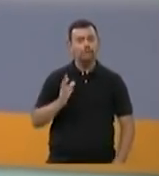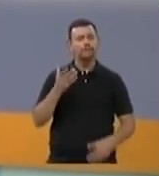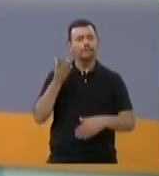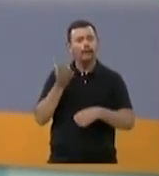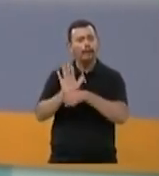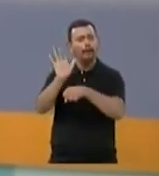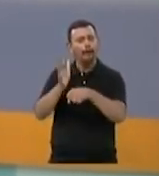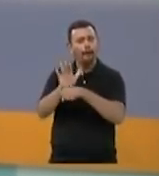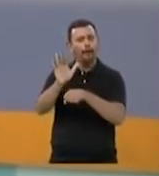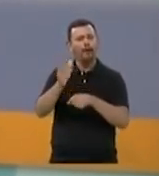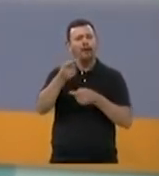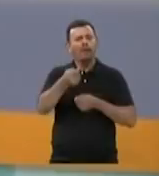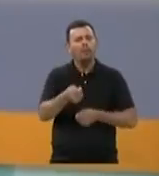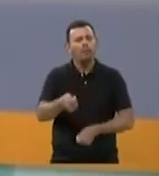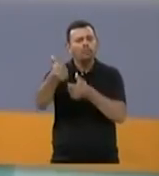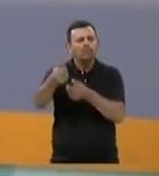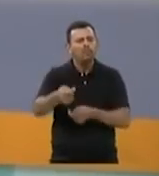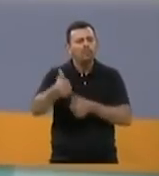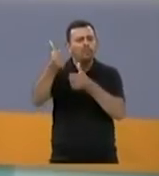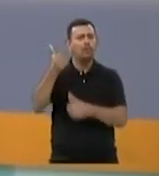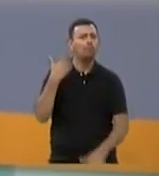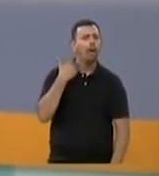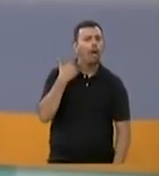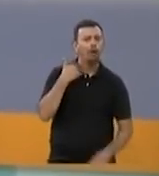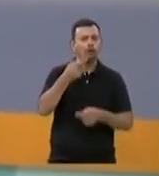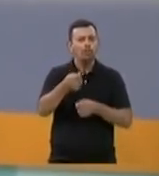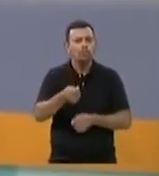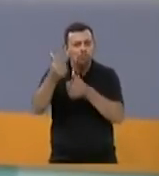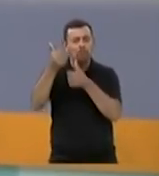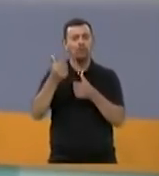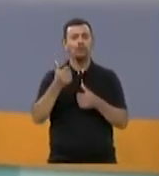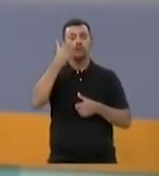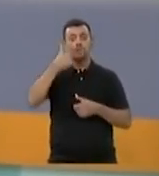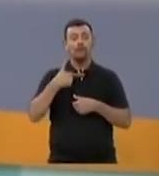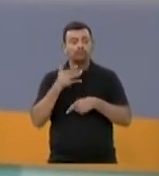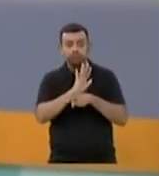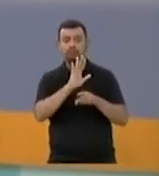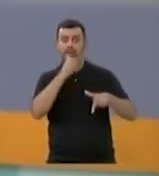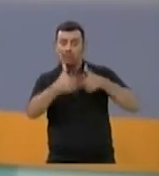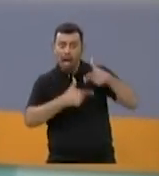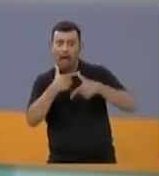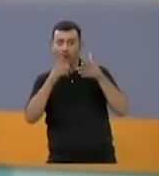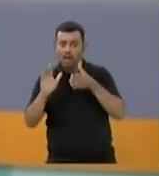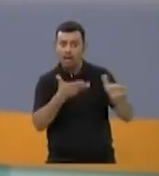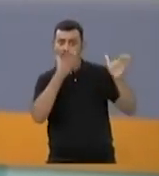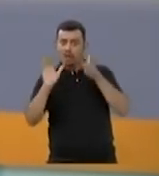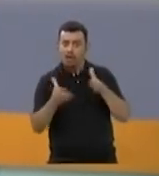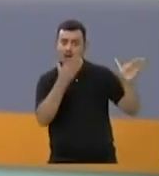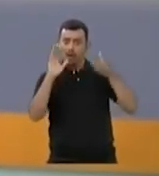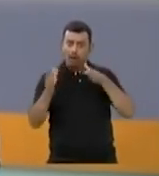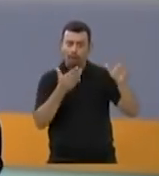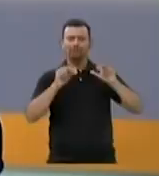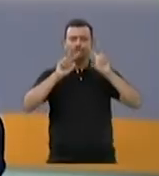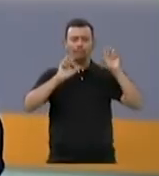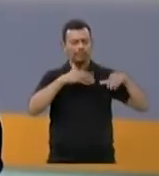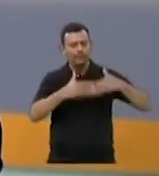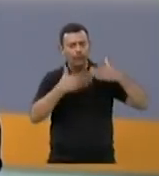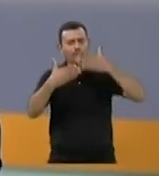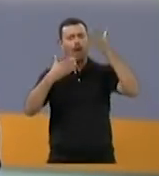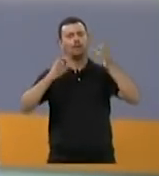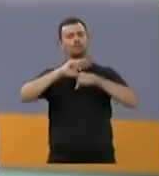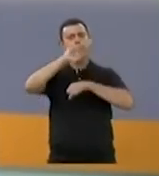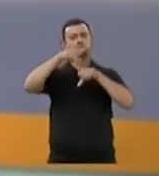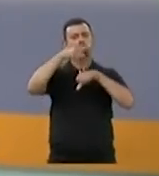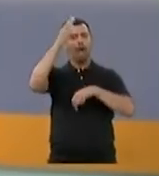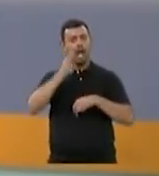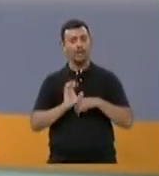detrimento do trabalho do trabalhador do salário da produção e da produtividade do desenvolvimento o brasil se tornou um paraíso